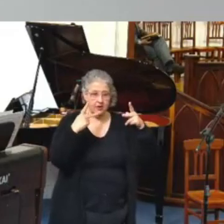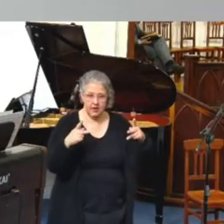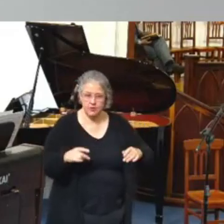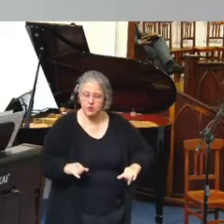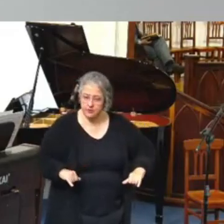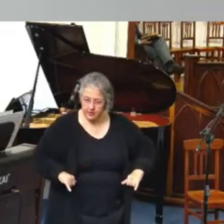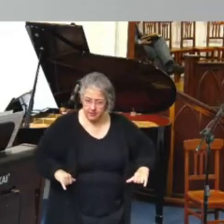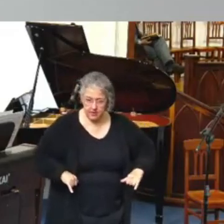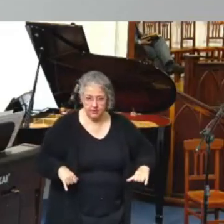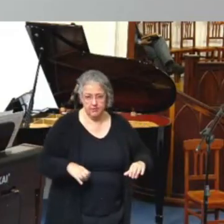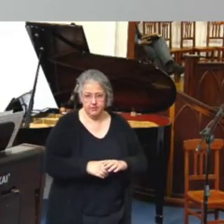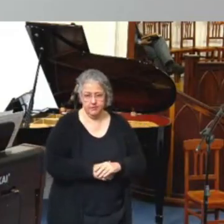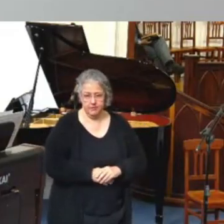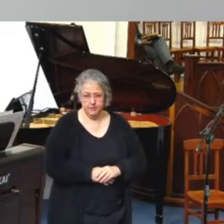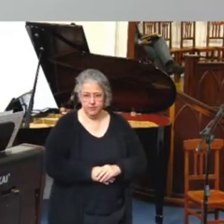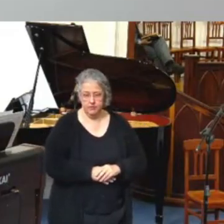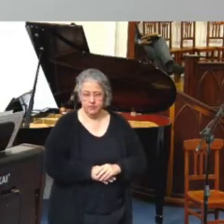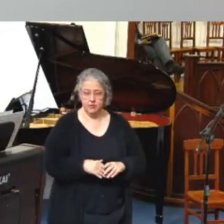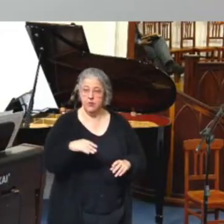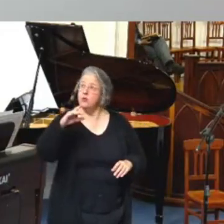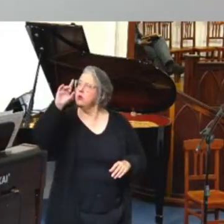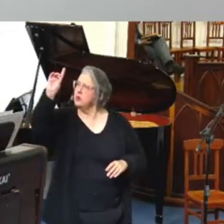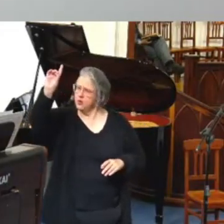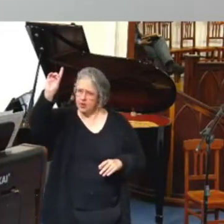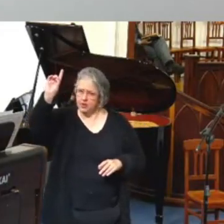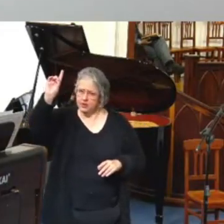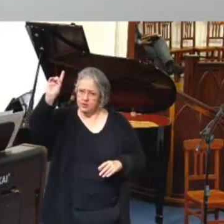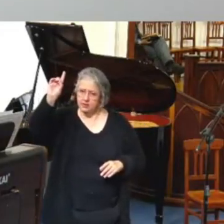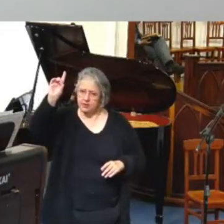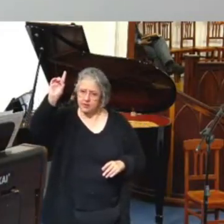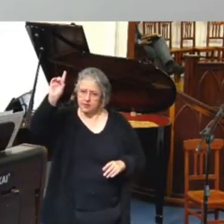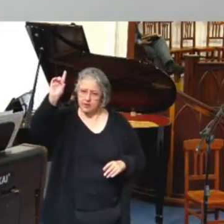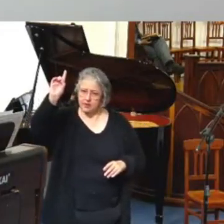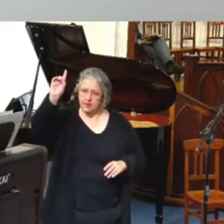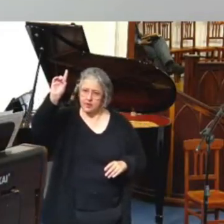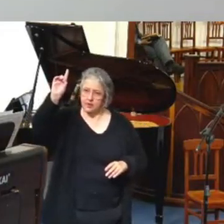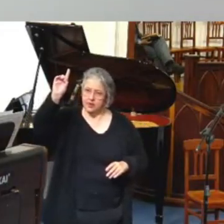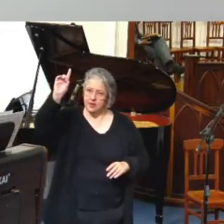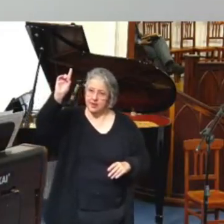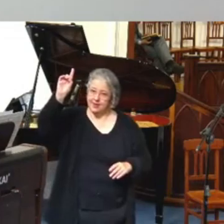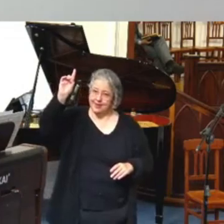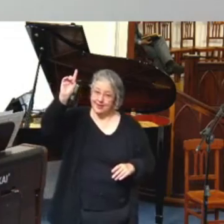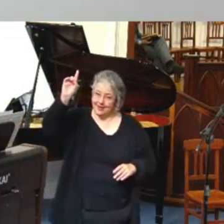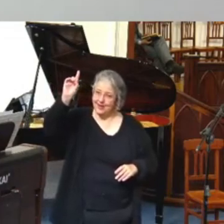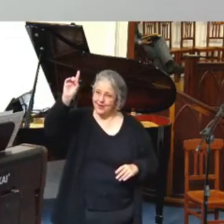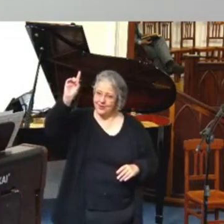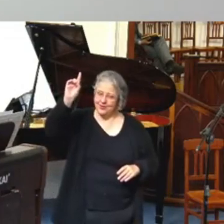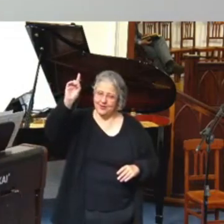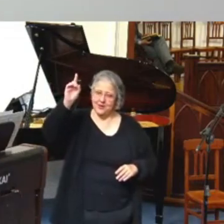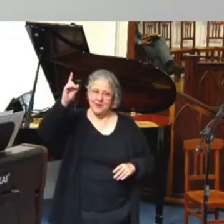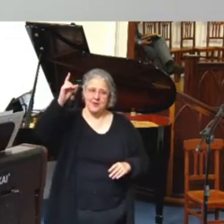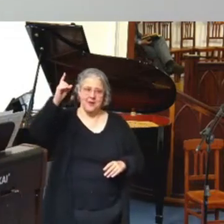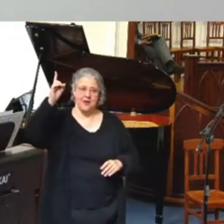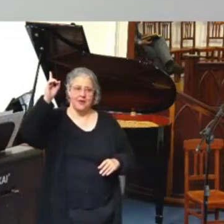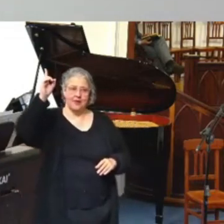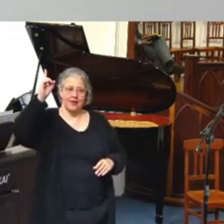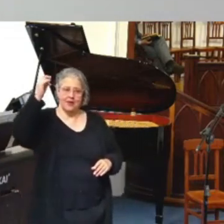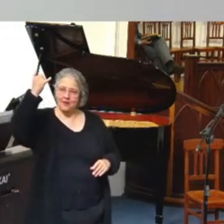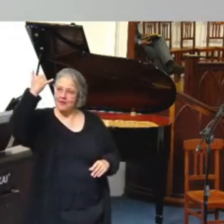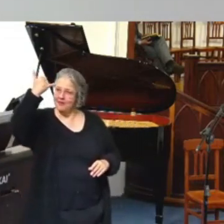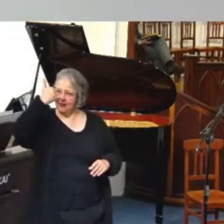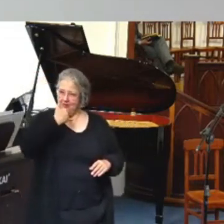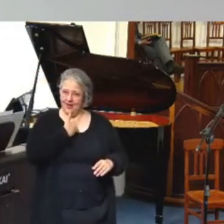sofrimento, que ele diz assim: Deus sussurra em nossas alegrias, fala em nossa